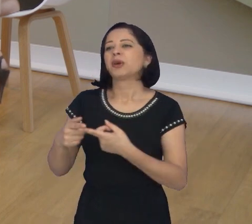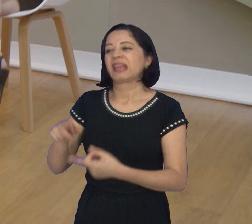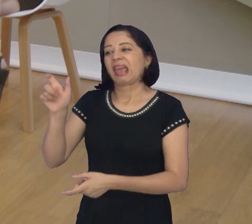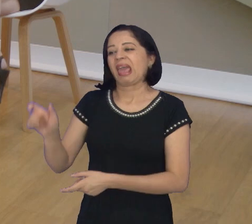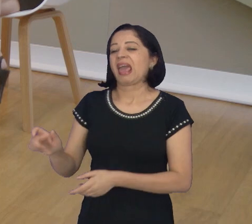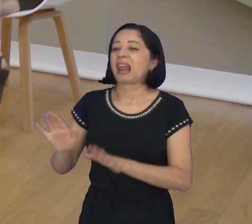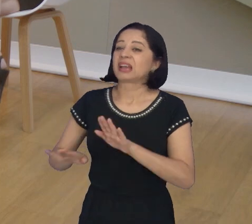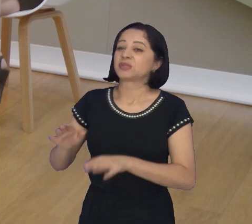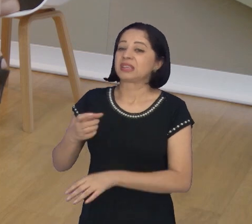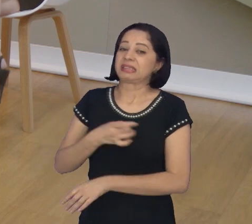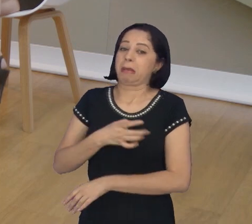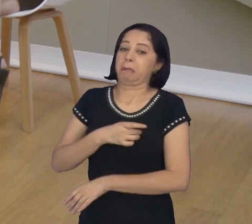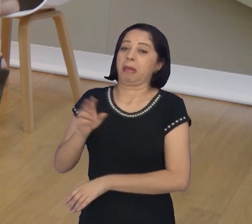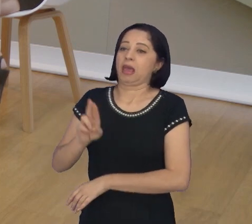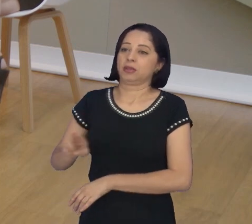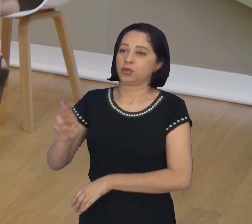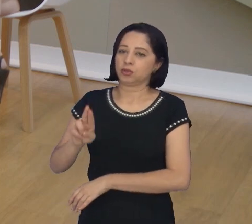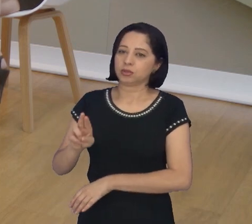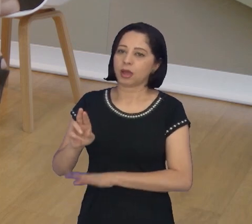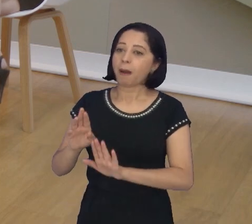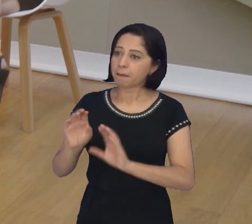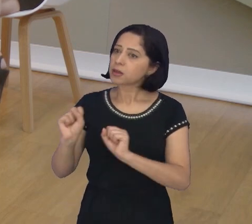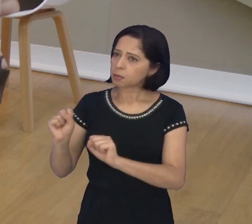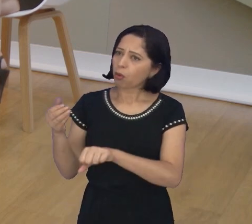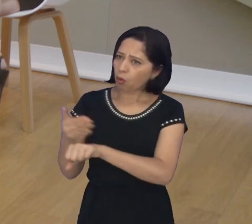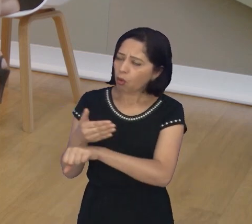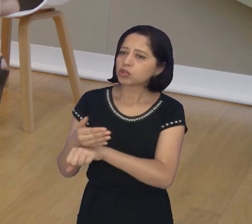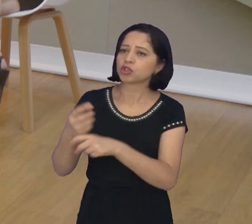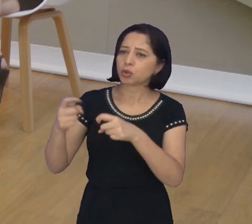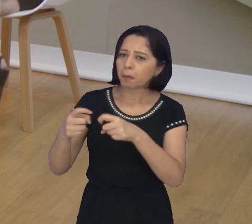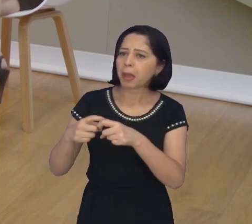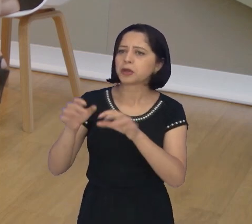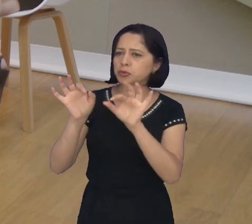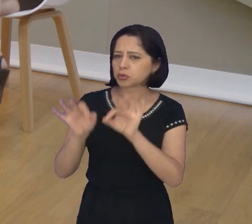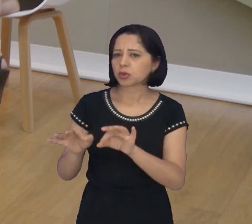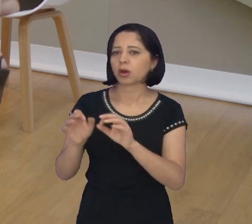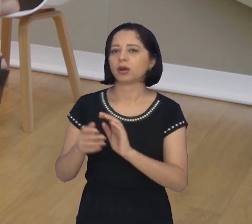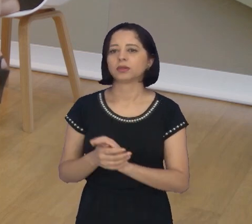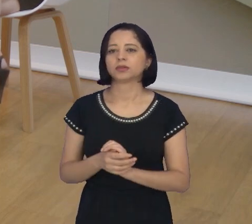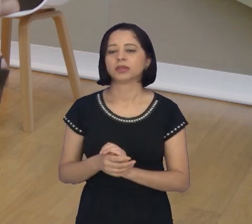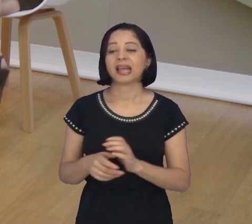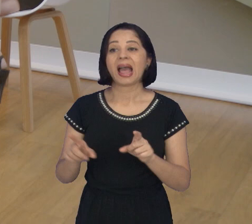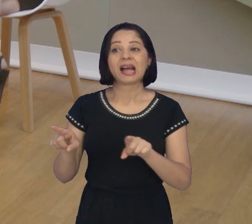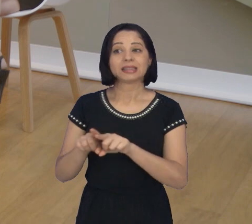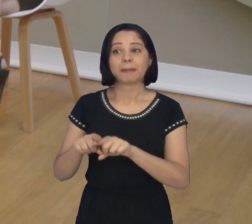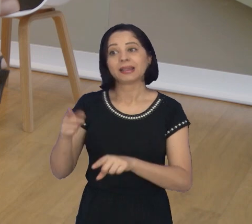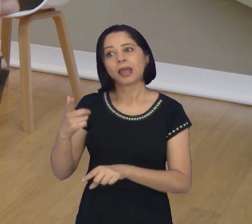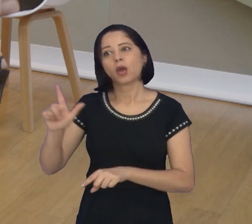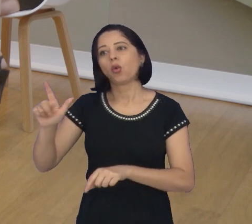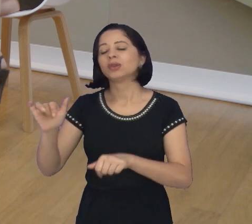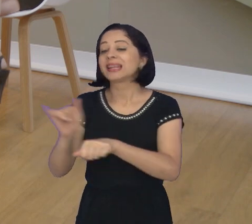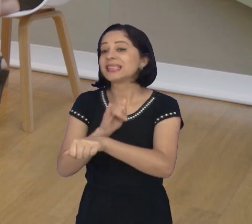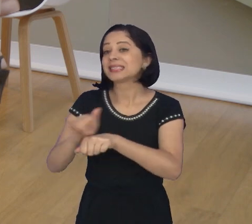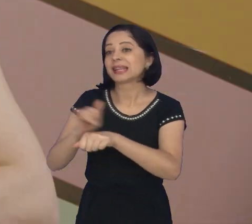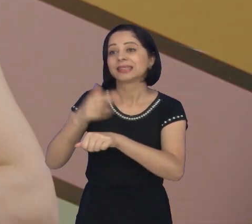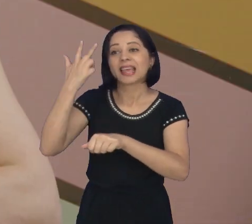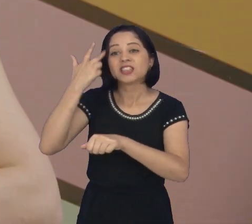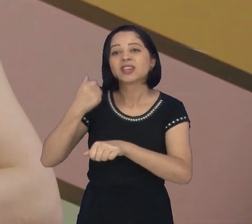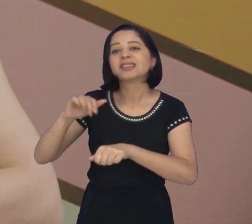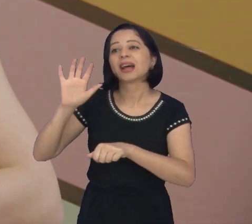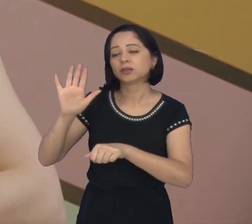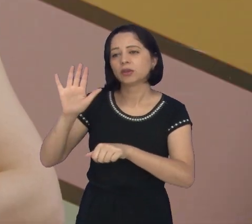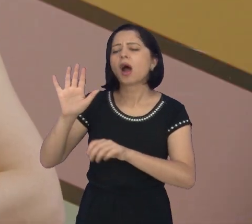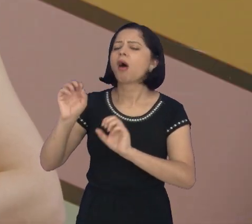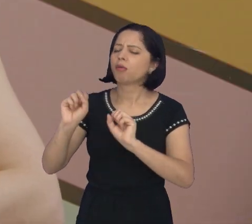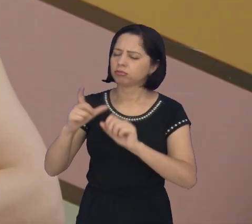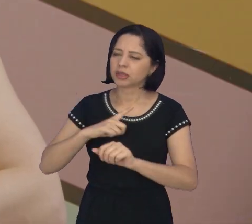bem indicada e bem acompanhada, ela tem muitos Precisa fazer. benefícios, é indicada. Tá Tem certo. outras formas naturais de melhorar os sintomas? Tem, mas a